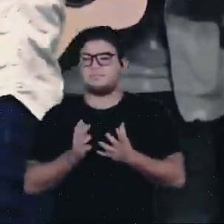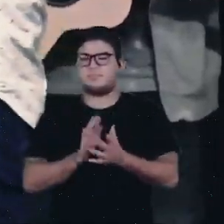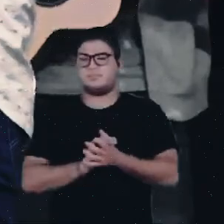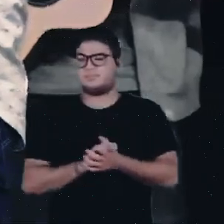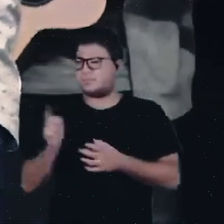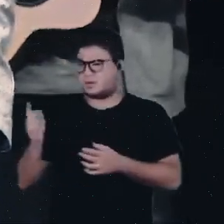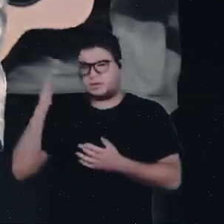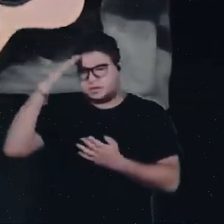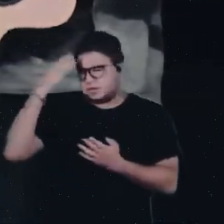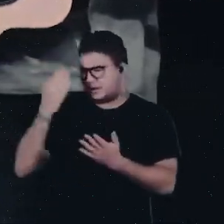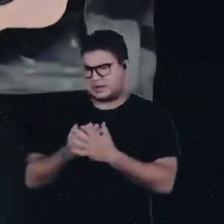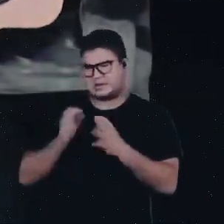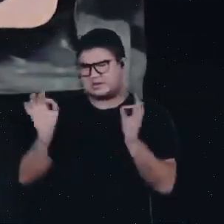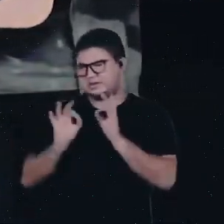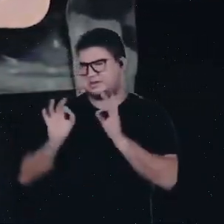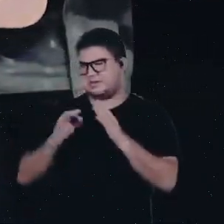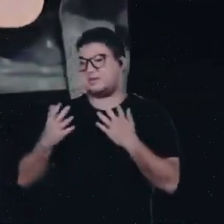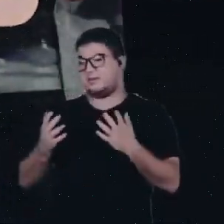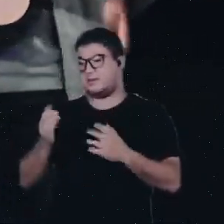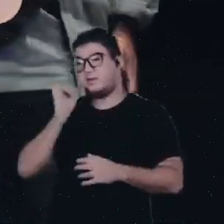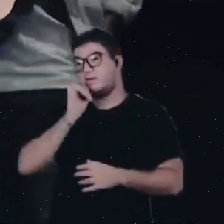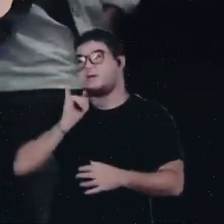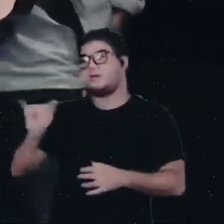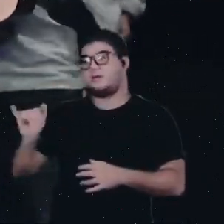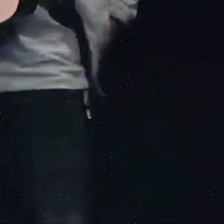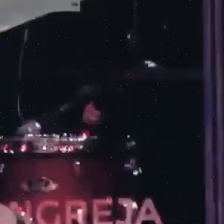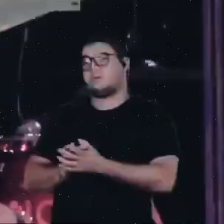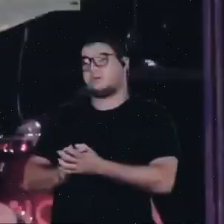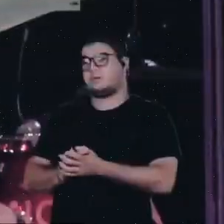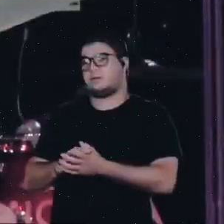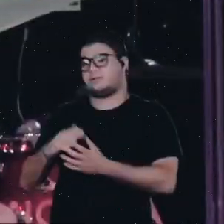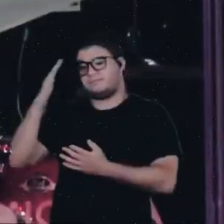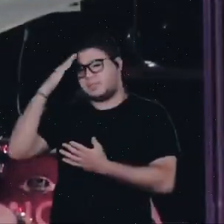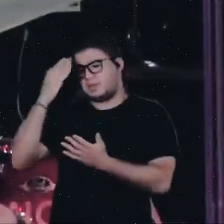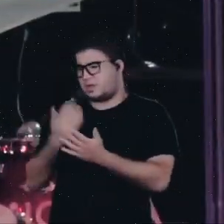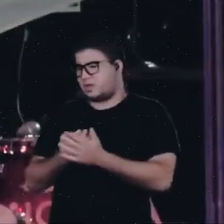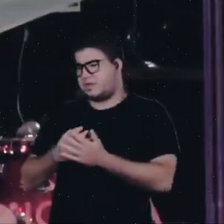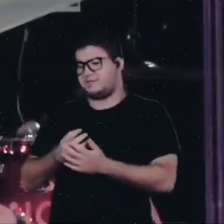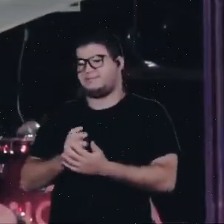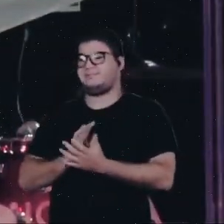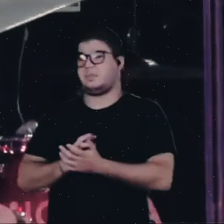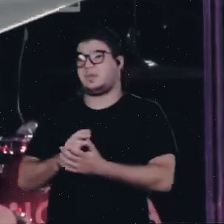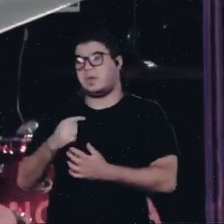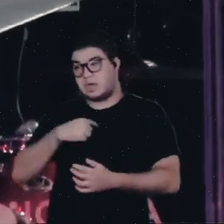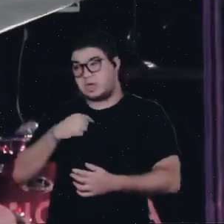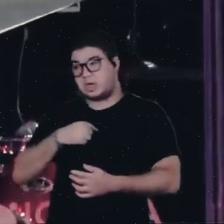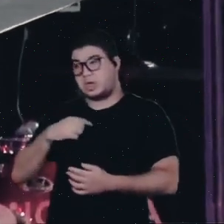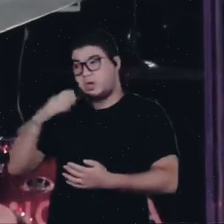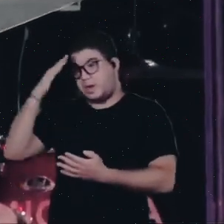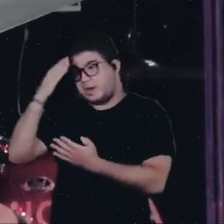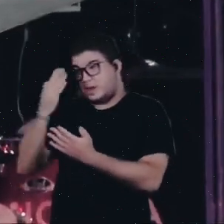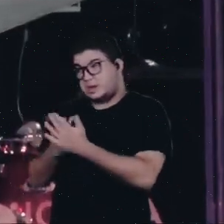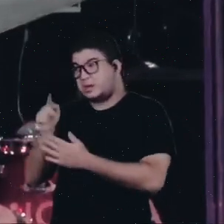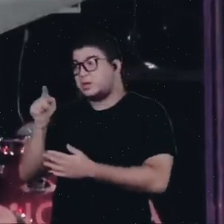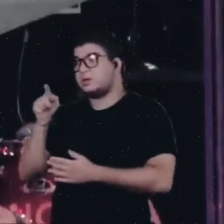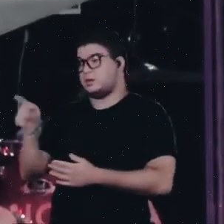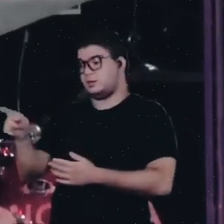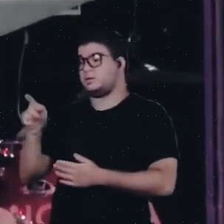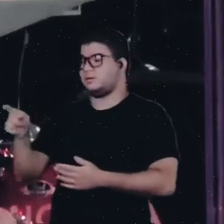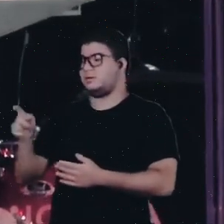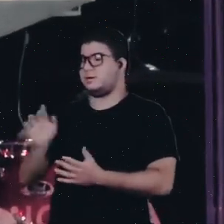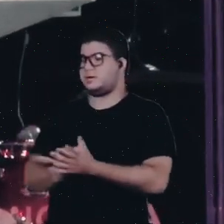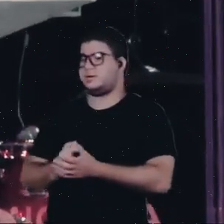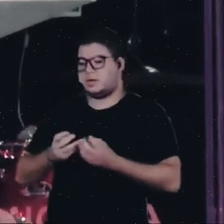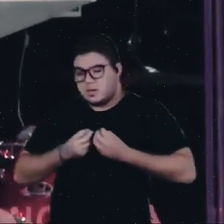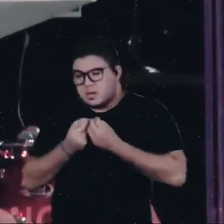está acreditando muito em mim não, né? Mas deixa eu te dizer uma coisa, você pode não acreditar em mim, mas eu acredito na sua fé. Então toma a bola de volta. Se